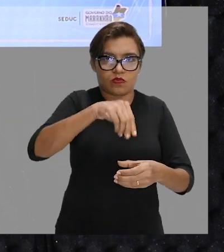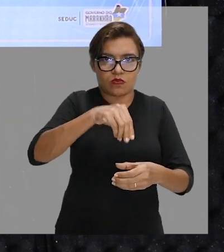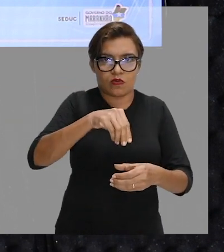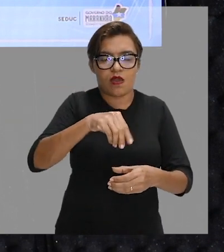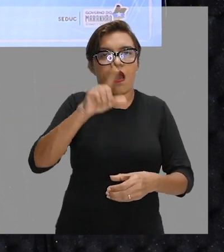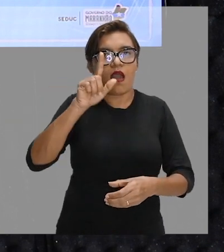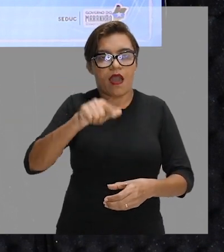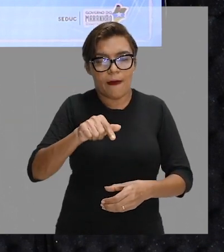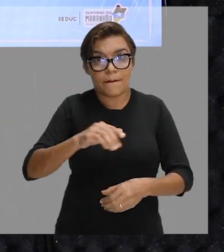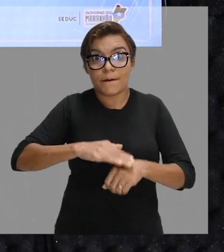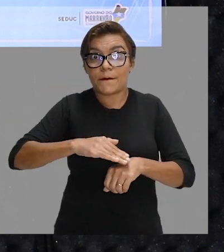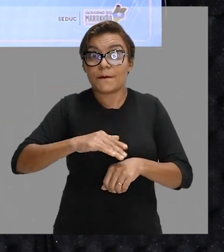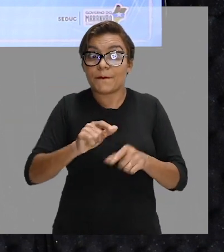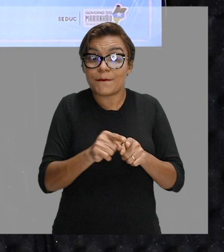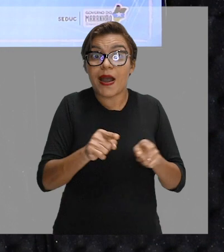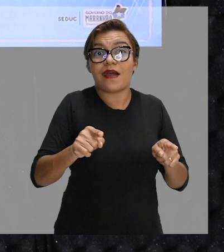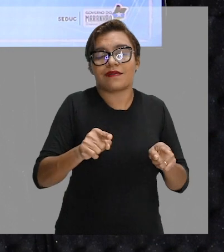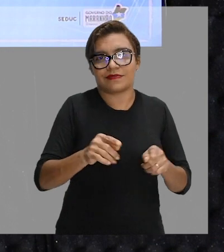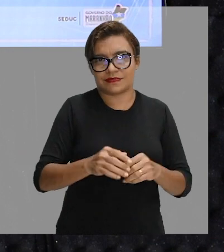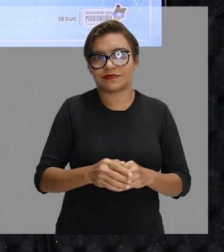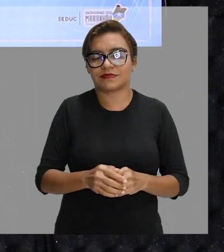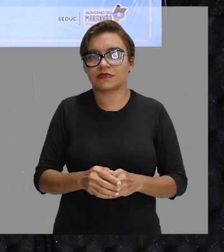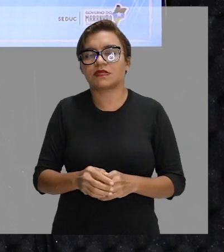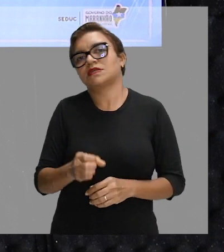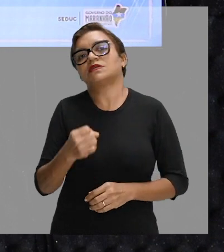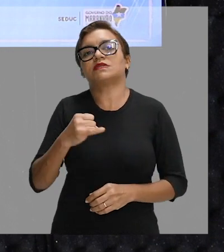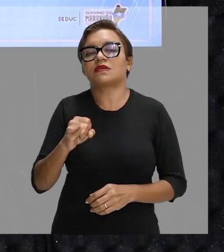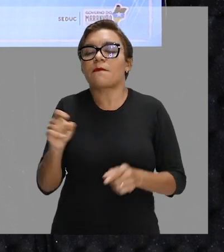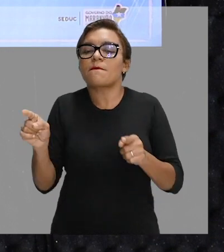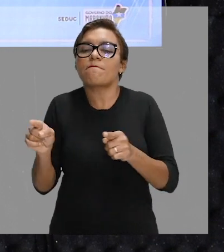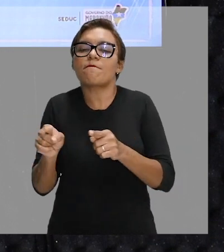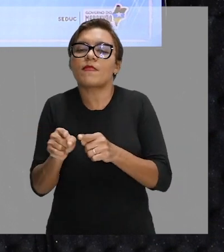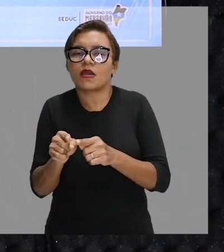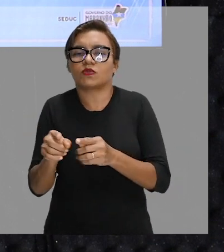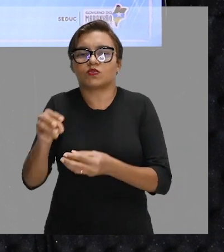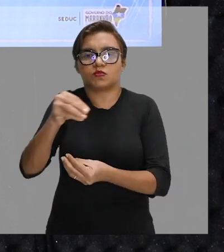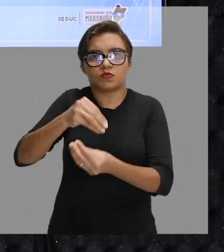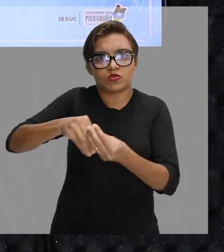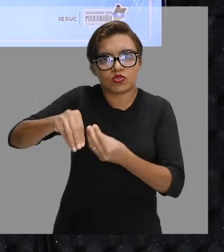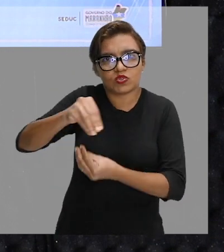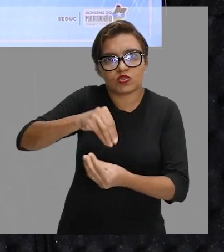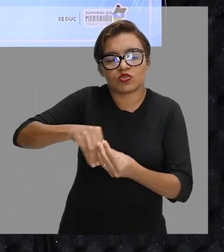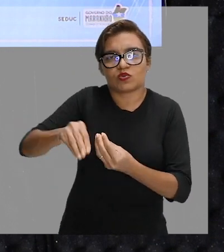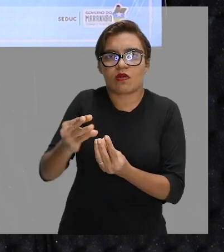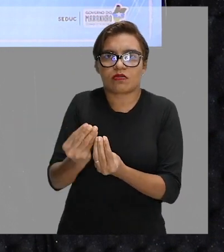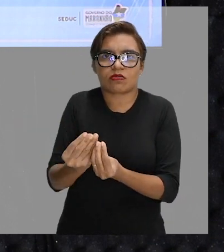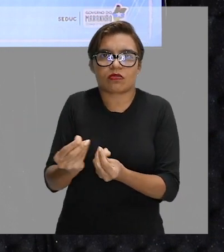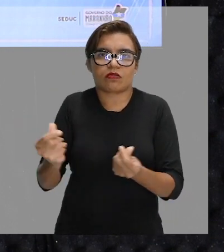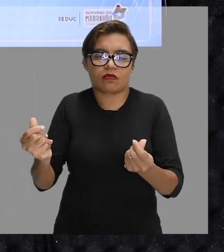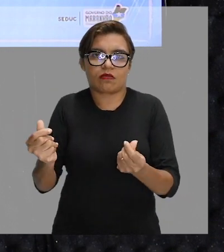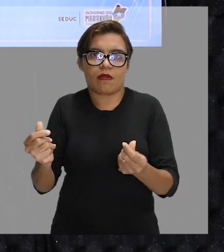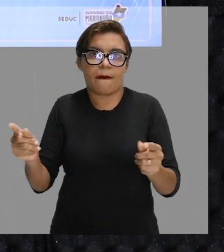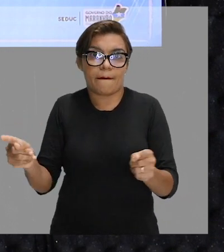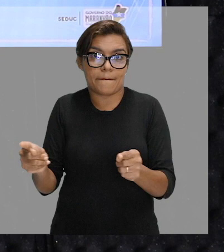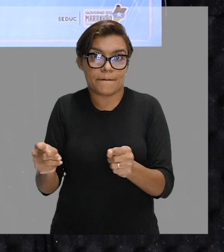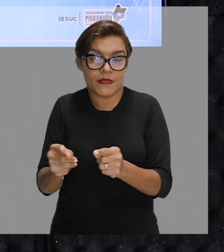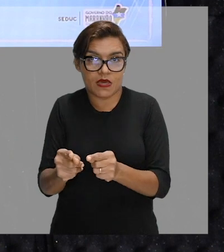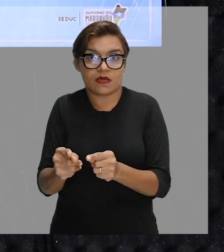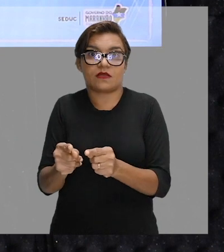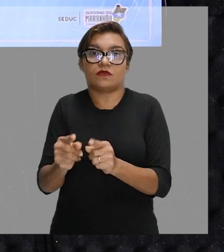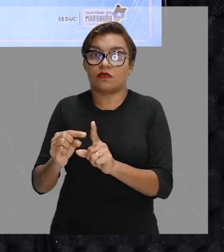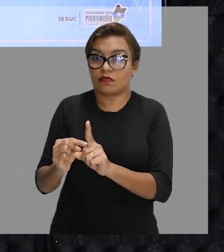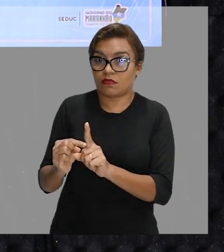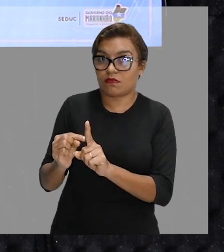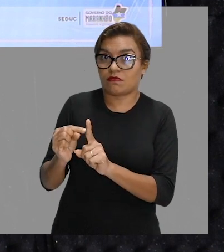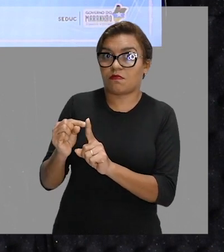coligativa, né? Mais intensa ela será. Quanto menos soluto dissolvermos, menos intensa